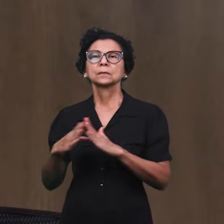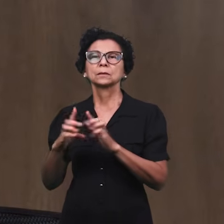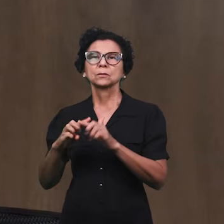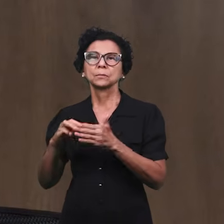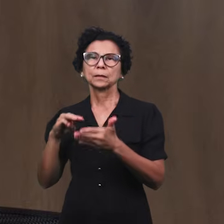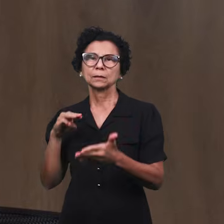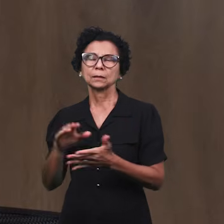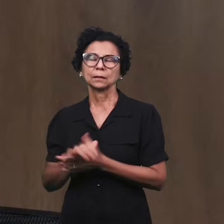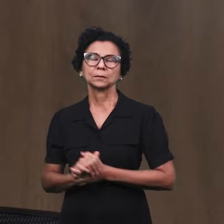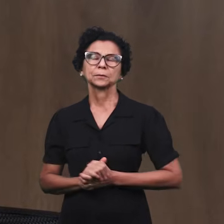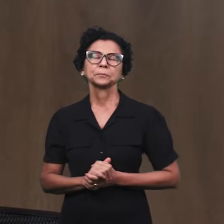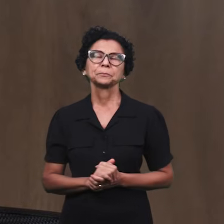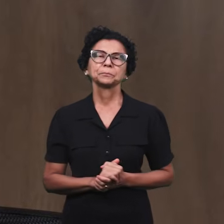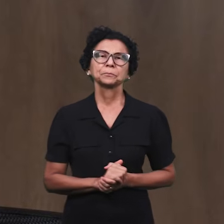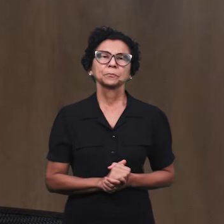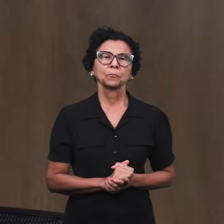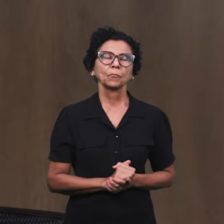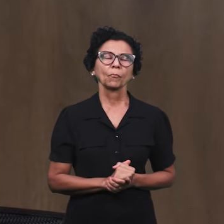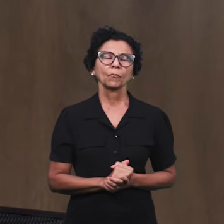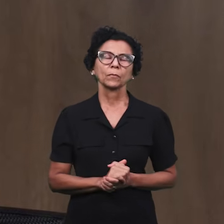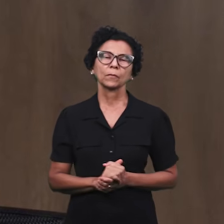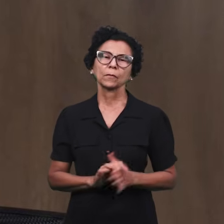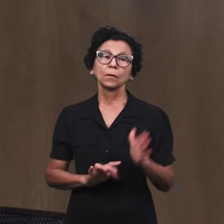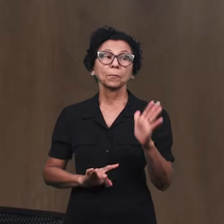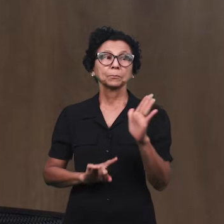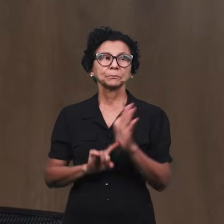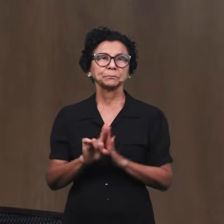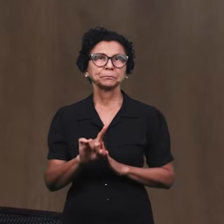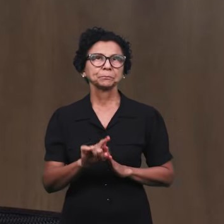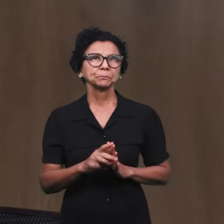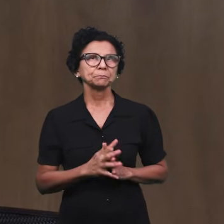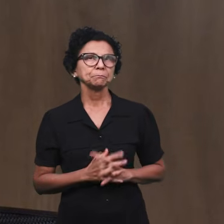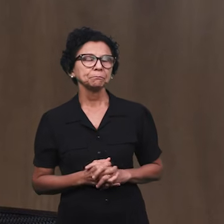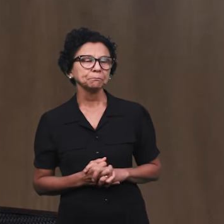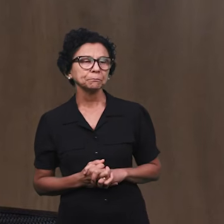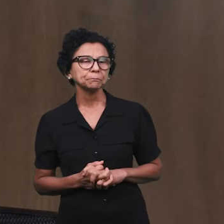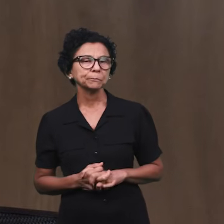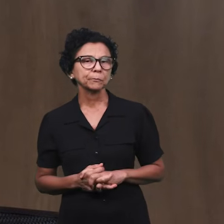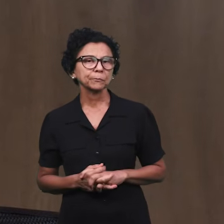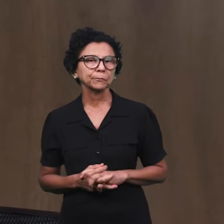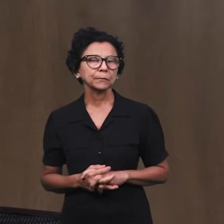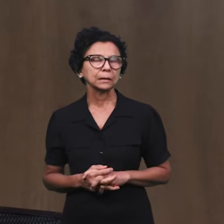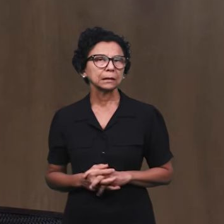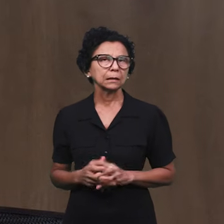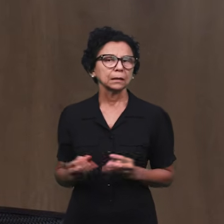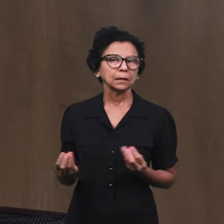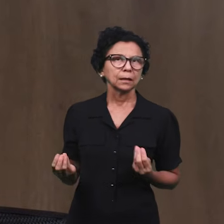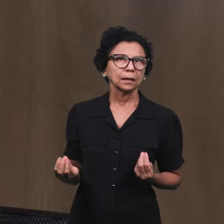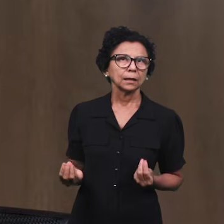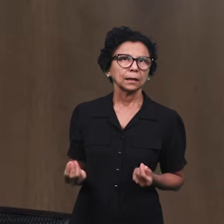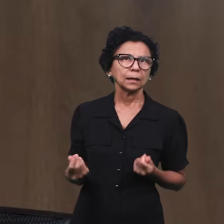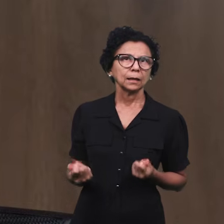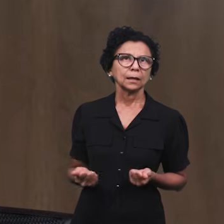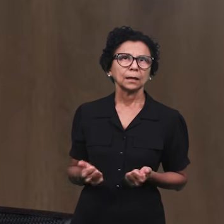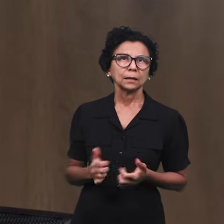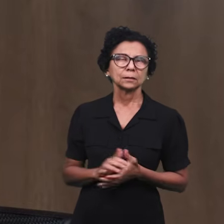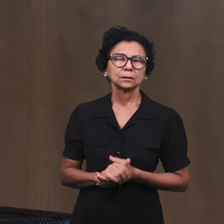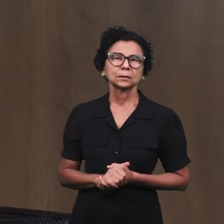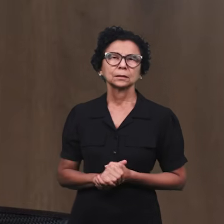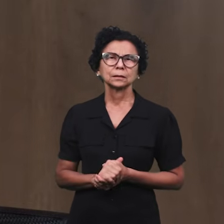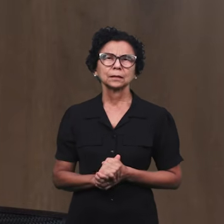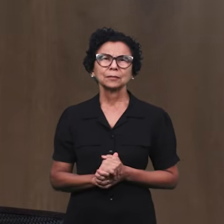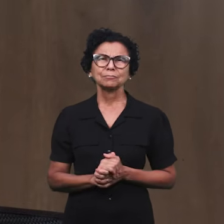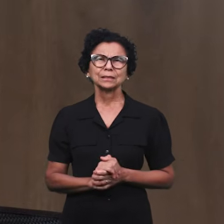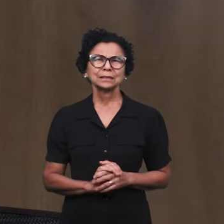do Ministério do Pastor Almer. E a pergunta hoje é: como nós podemos interpretar termos